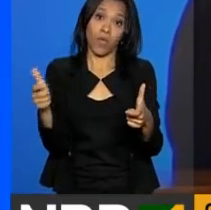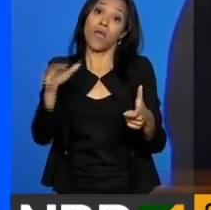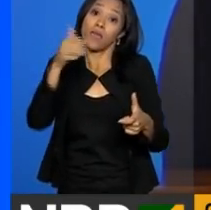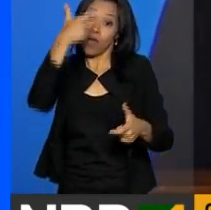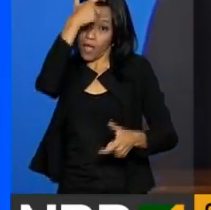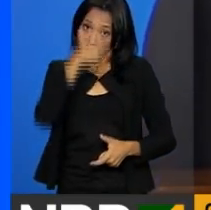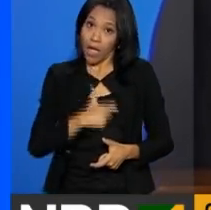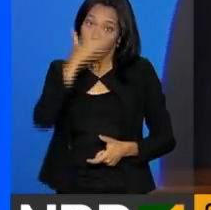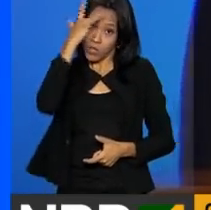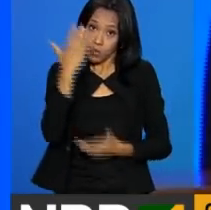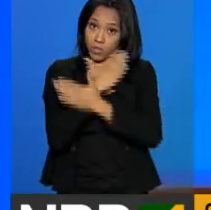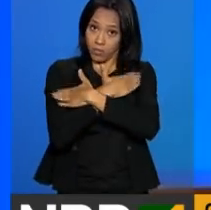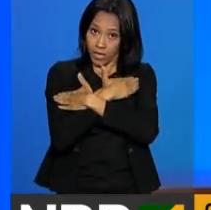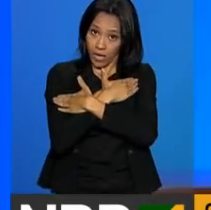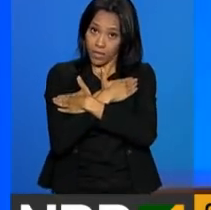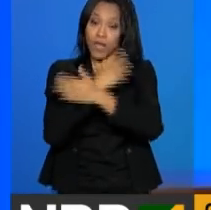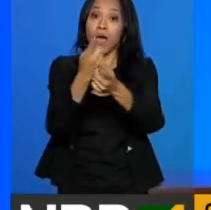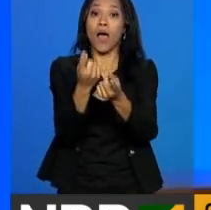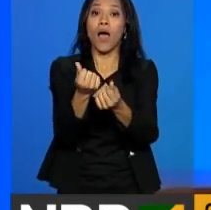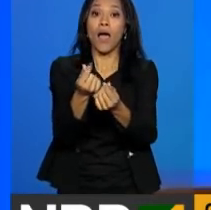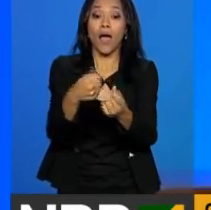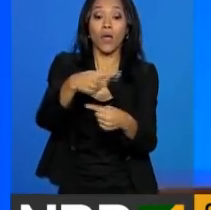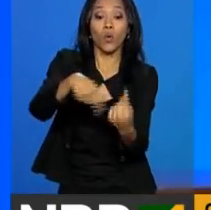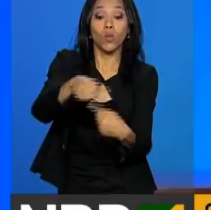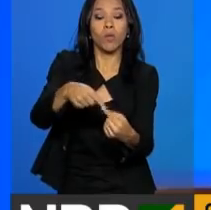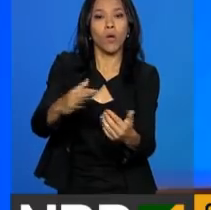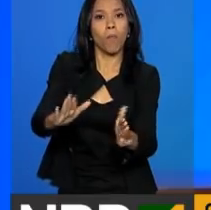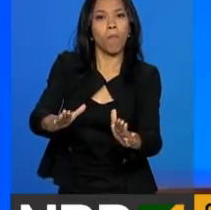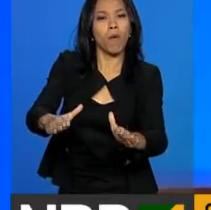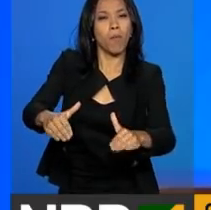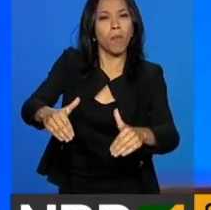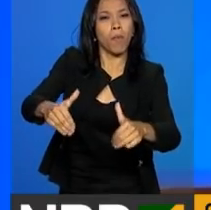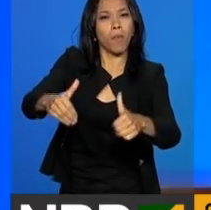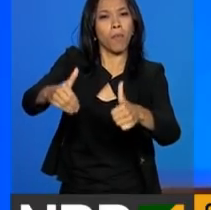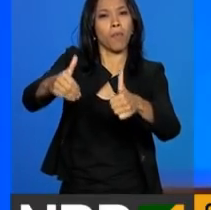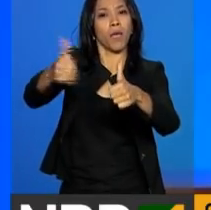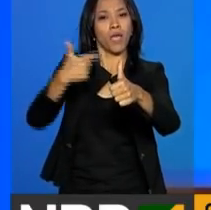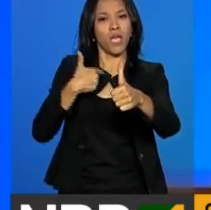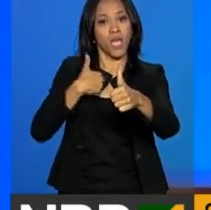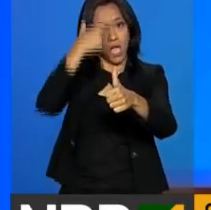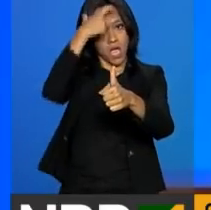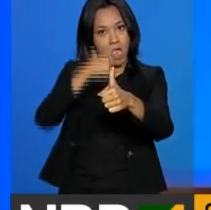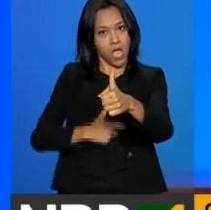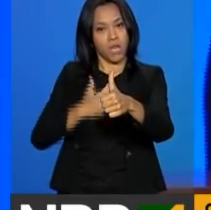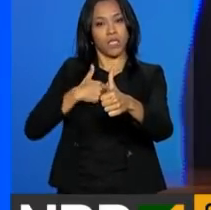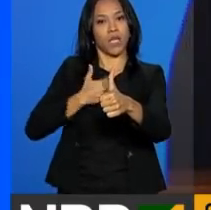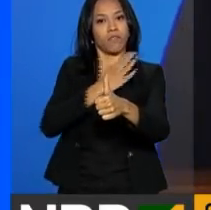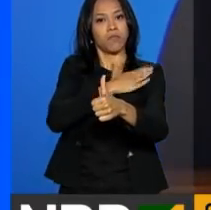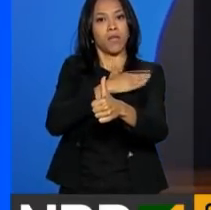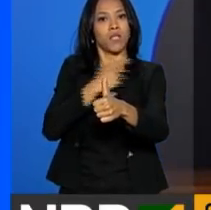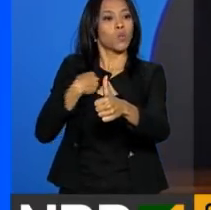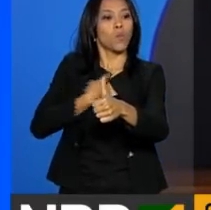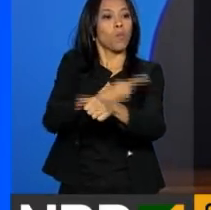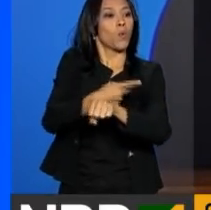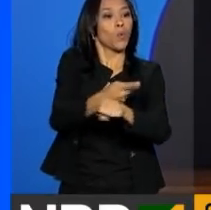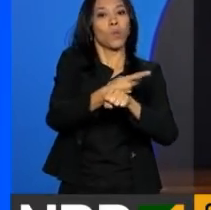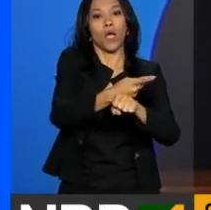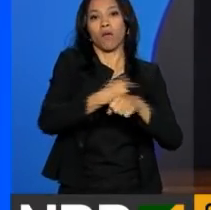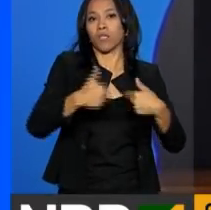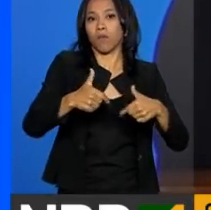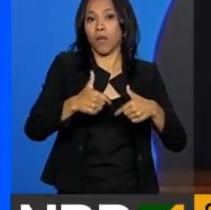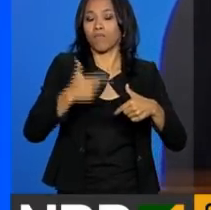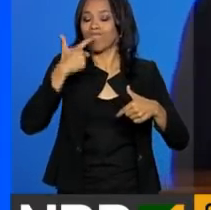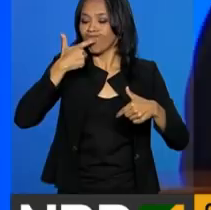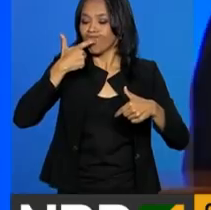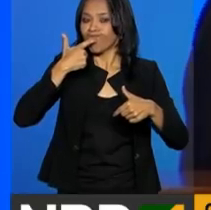quando a economia começa a melhorar ele estava desorientado portanto não procurava emprego ele é